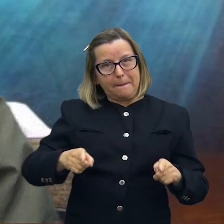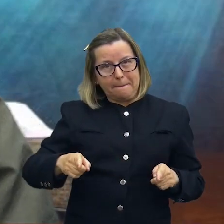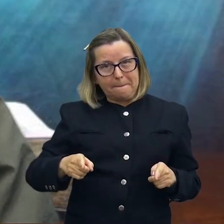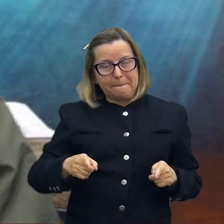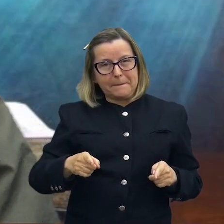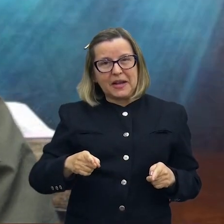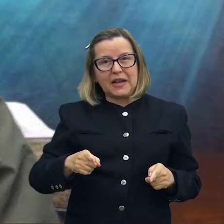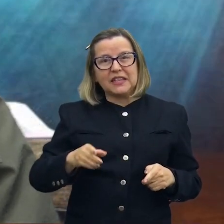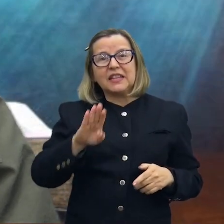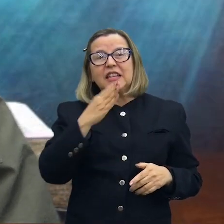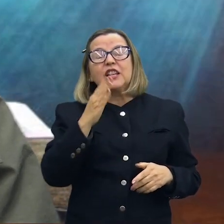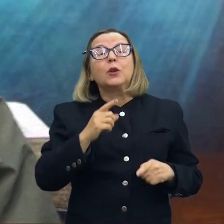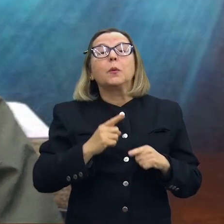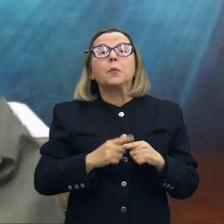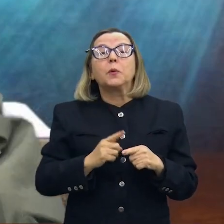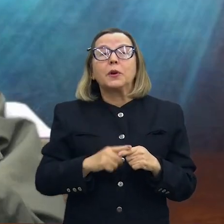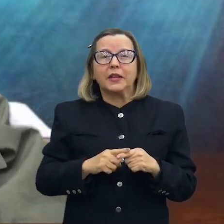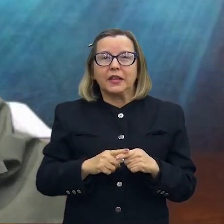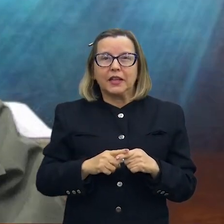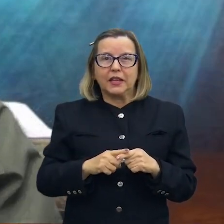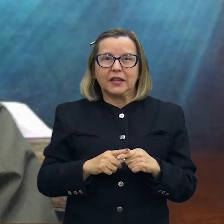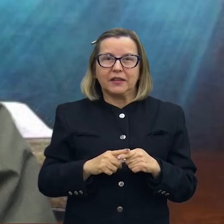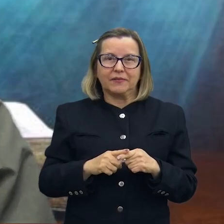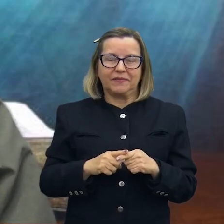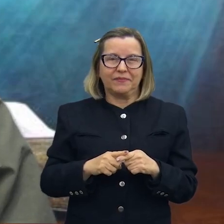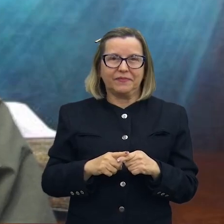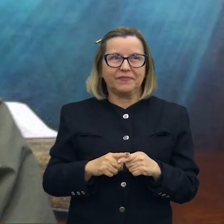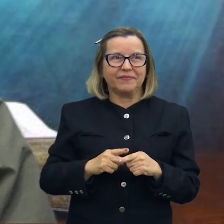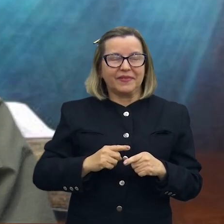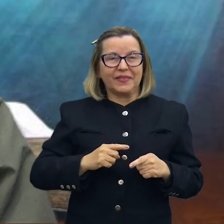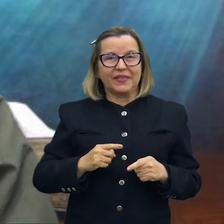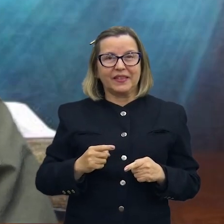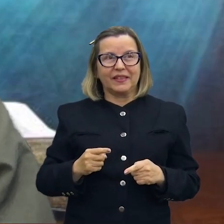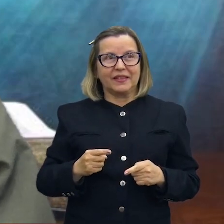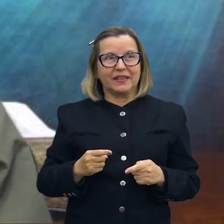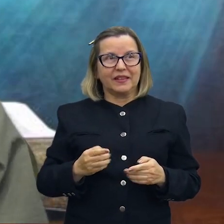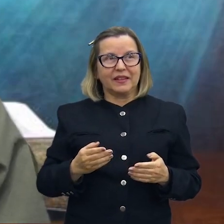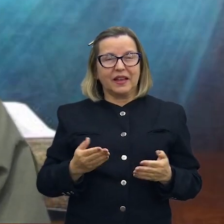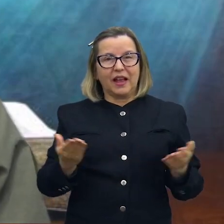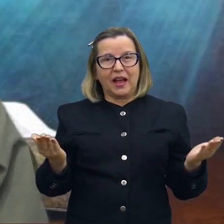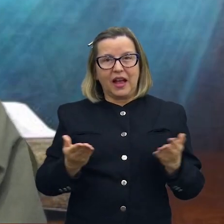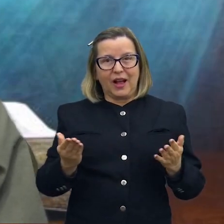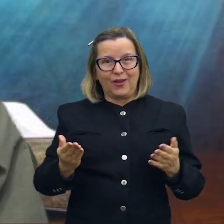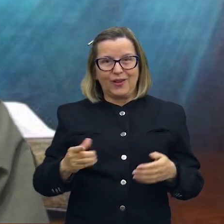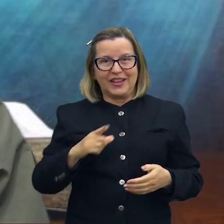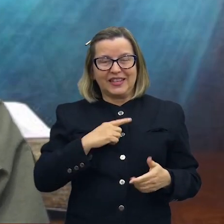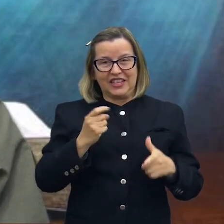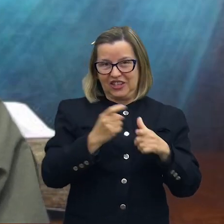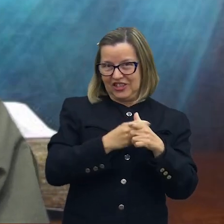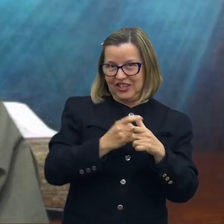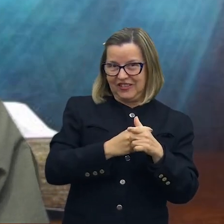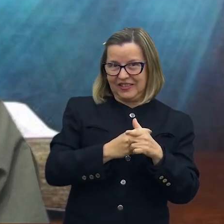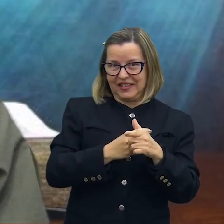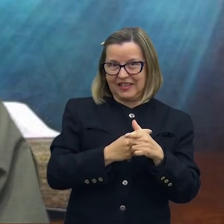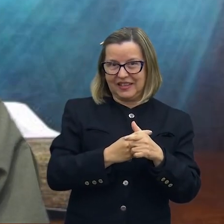a própria concupiscência. Por que vocês foram fazer isso? Agora tem uma dívida de 10 anos para